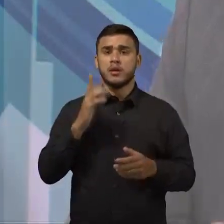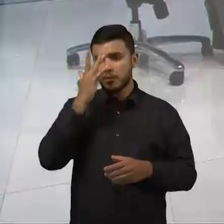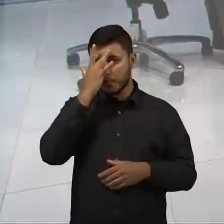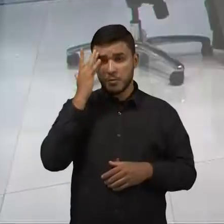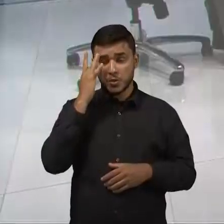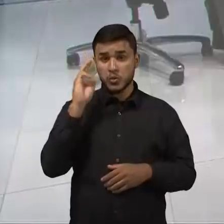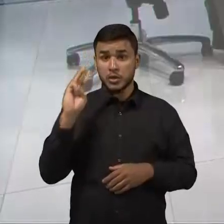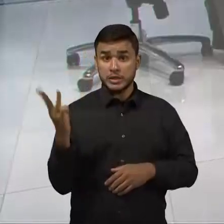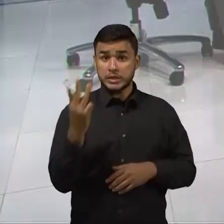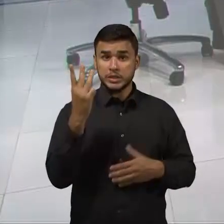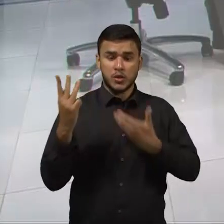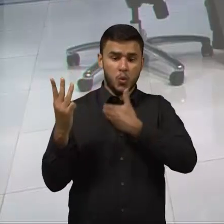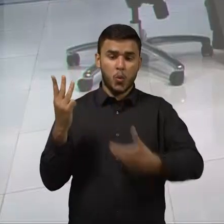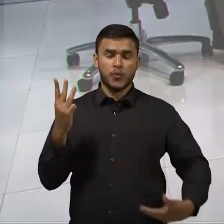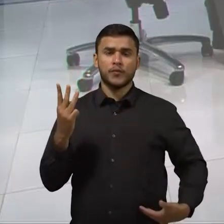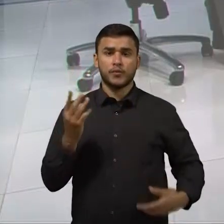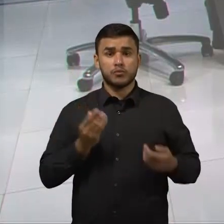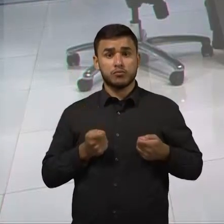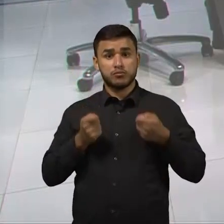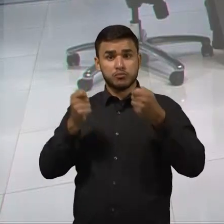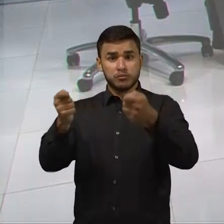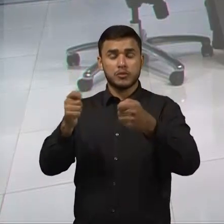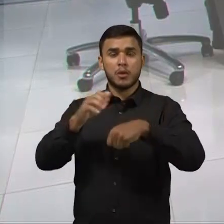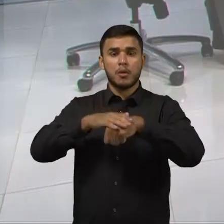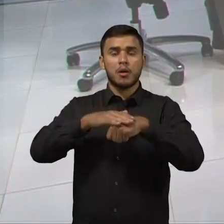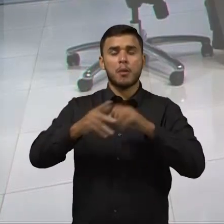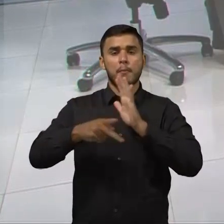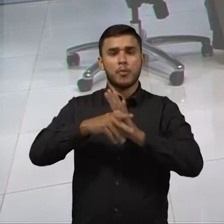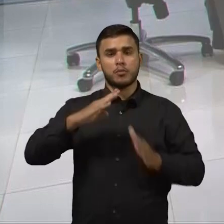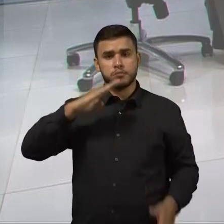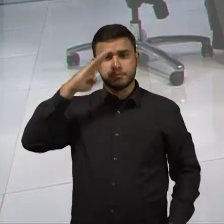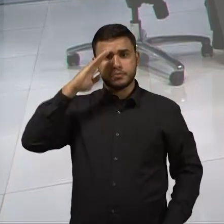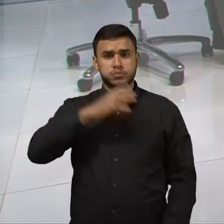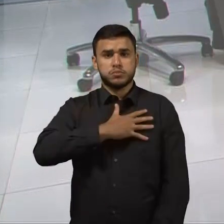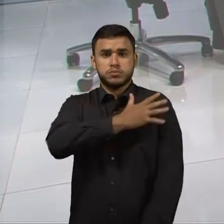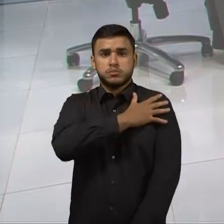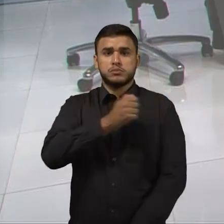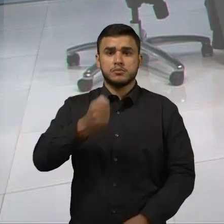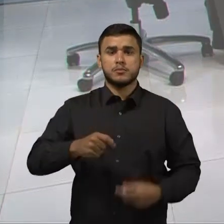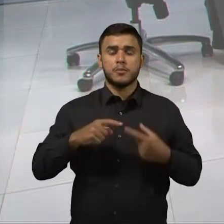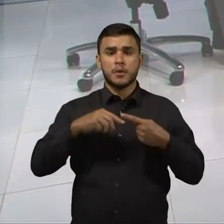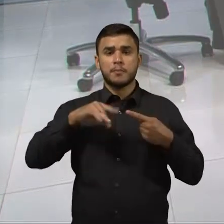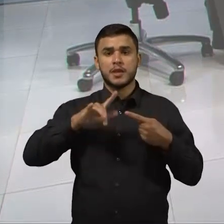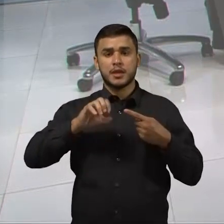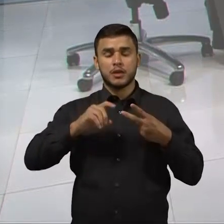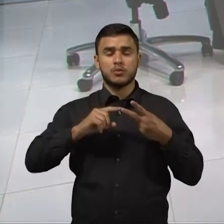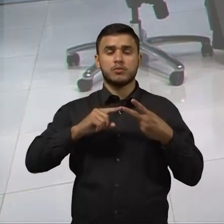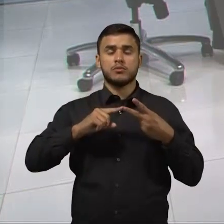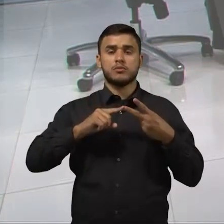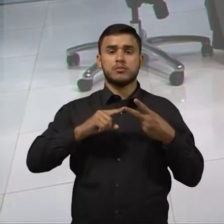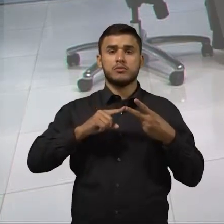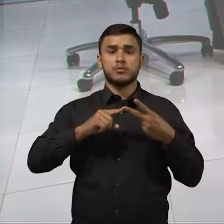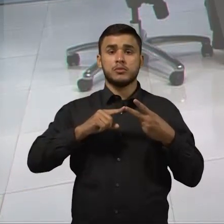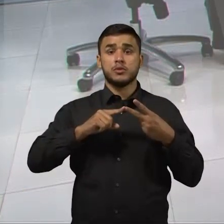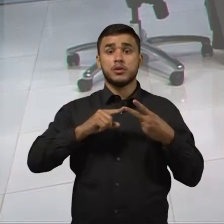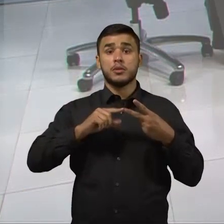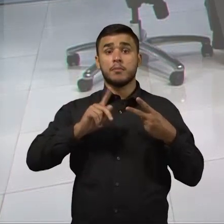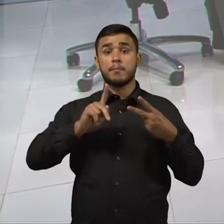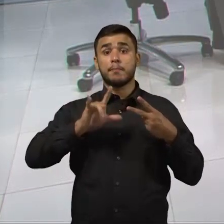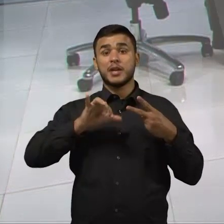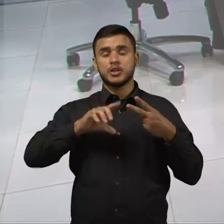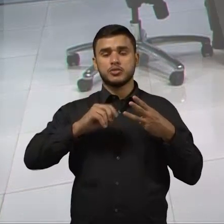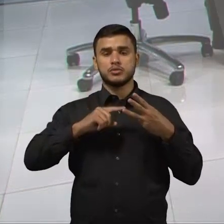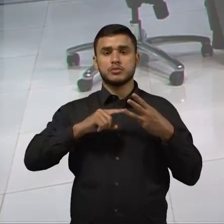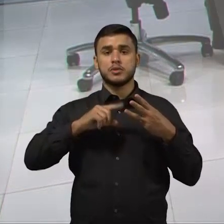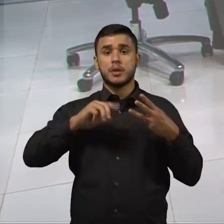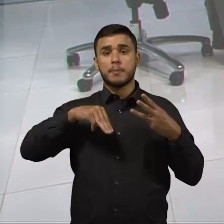3 governadores caçados pela ditadura militar. Miguel Arraes, de Pernambuco, Plínio Coelho, do Amazonas, e Mauro Borges, de Goiás. O ministro até